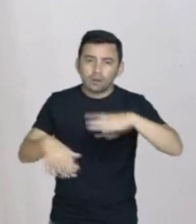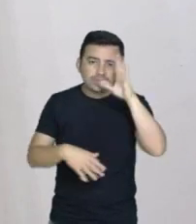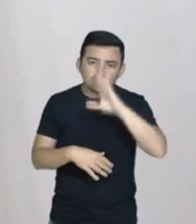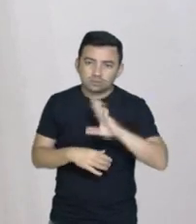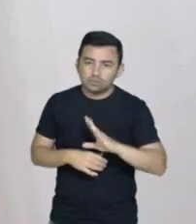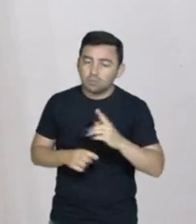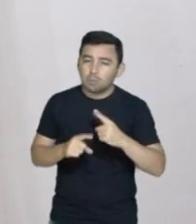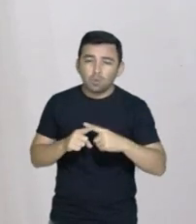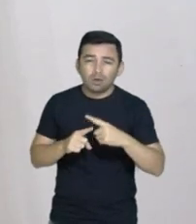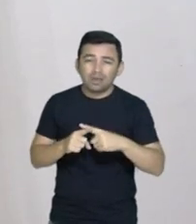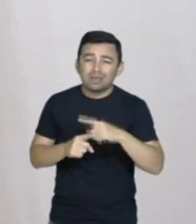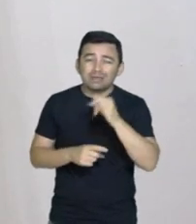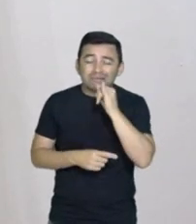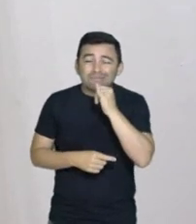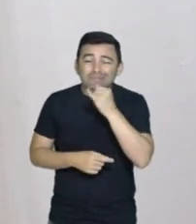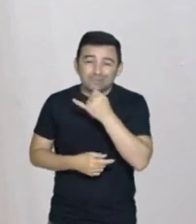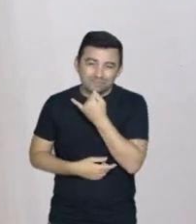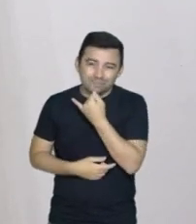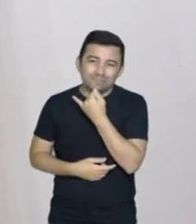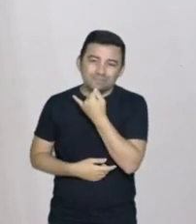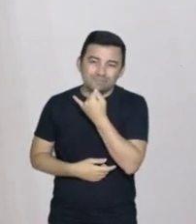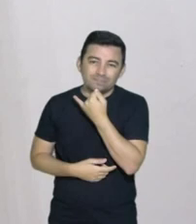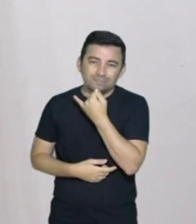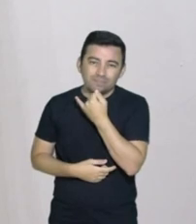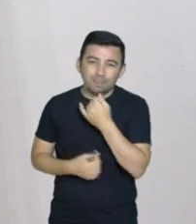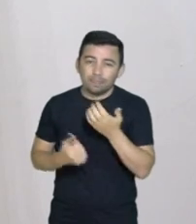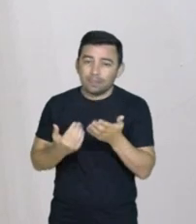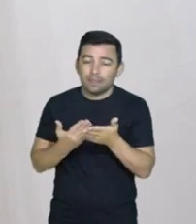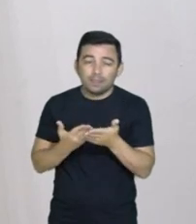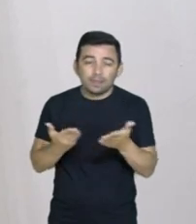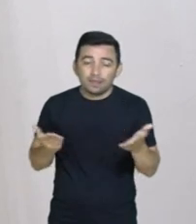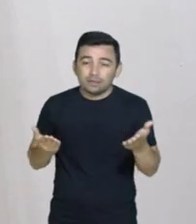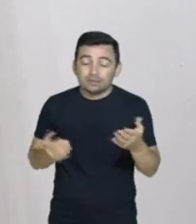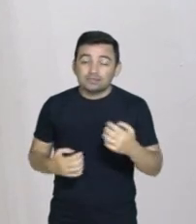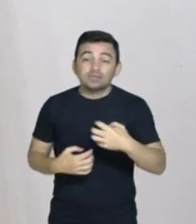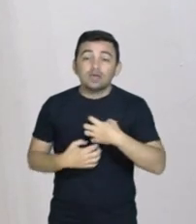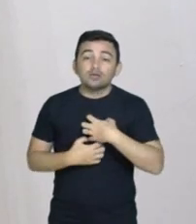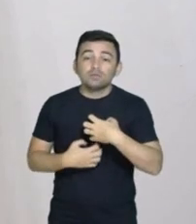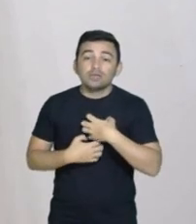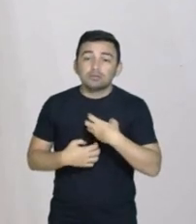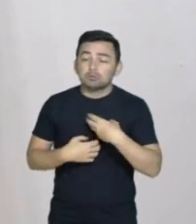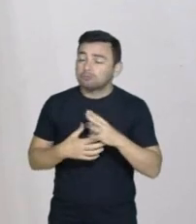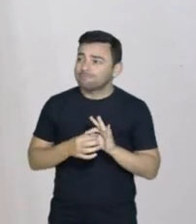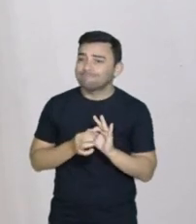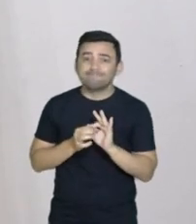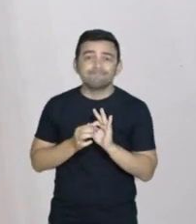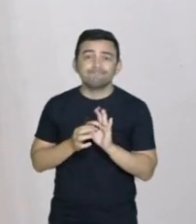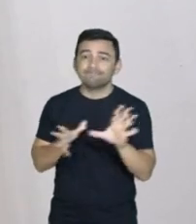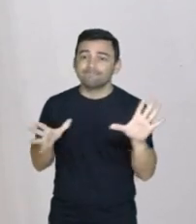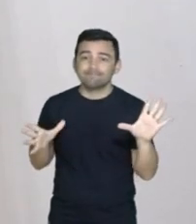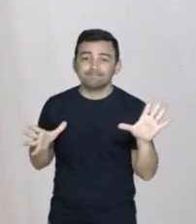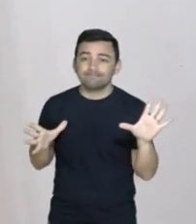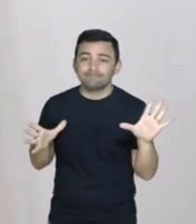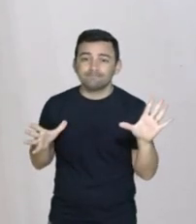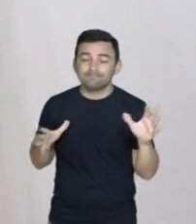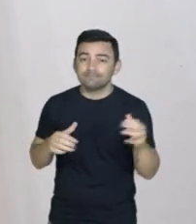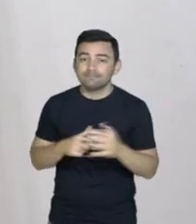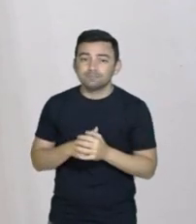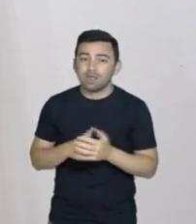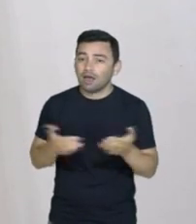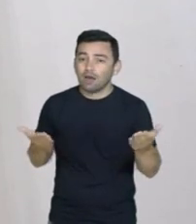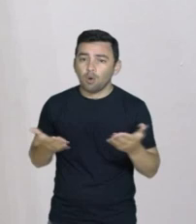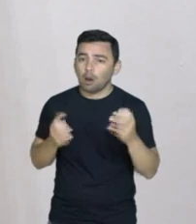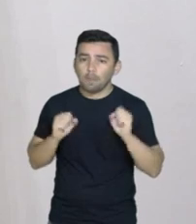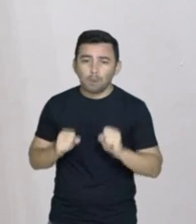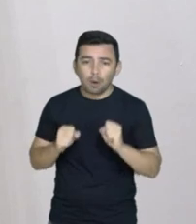esse pessoal Infelizmente sim ele se sentem libertos para cometer